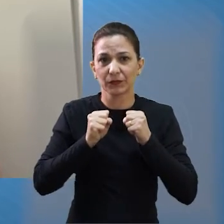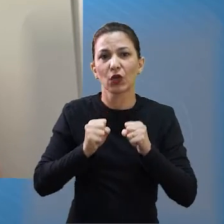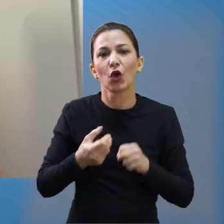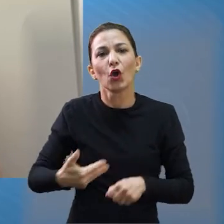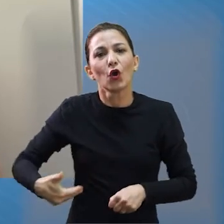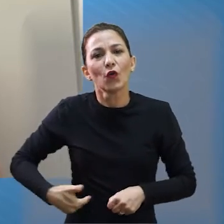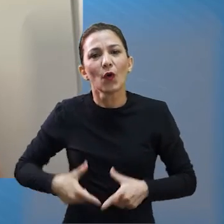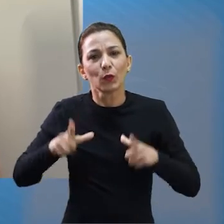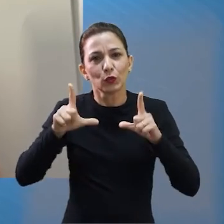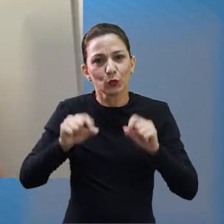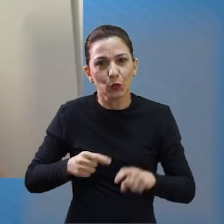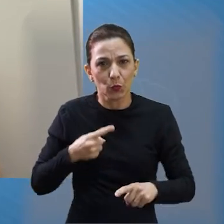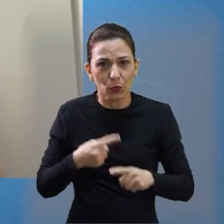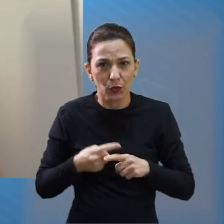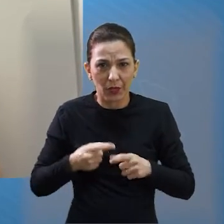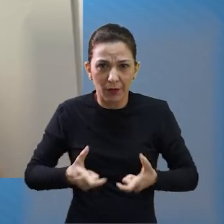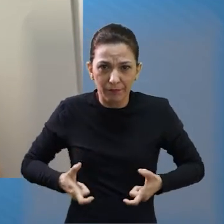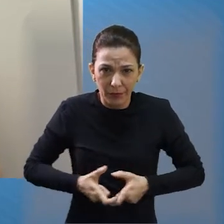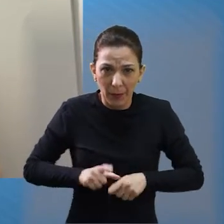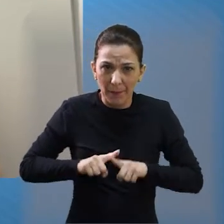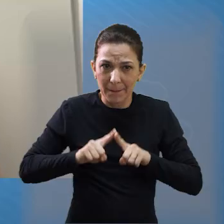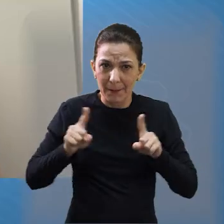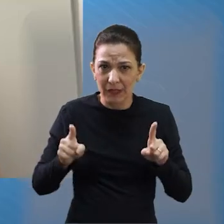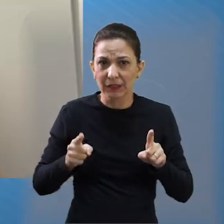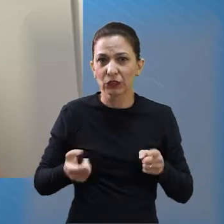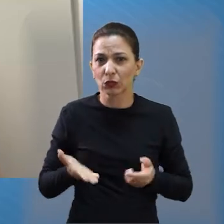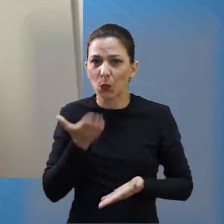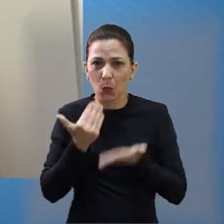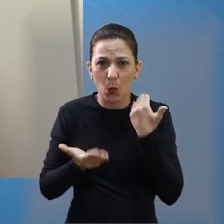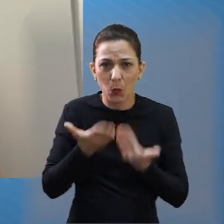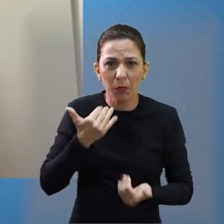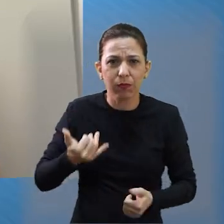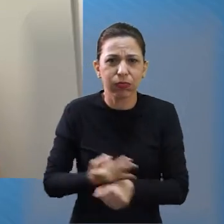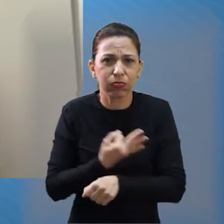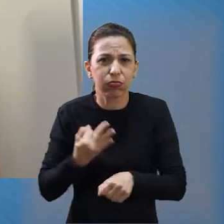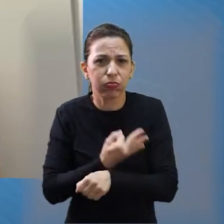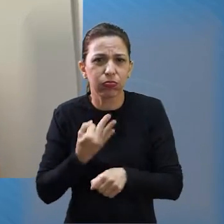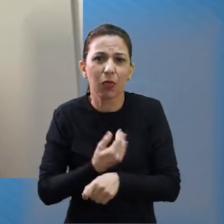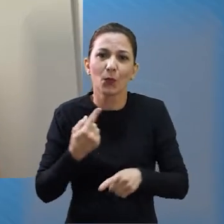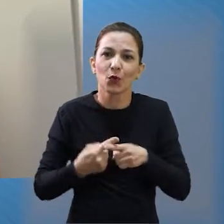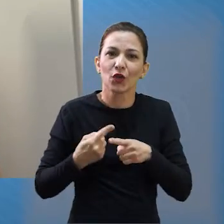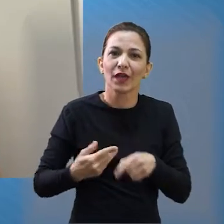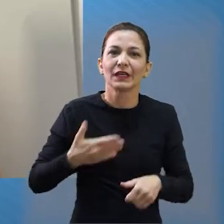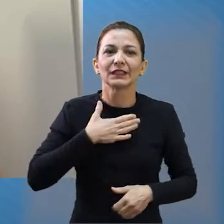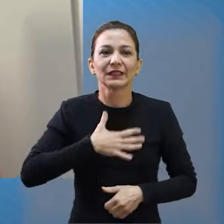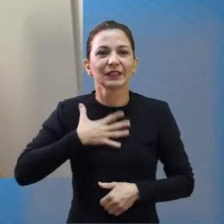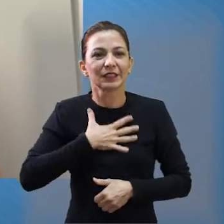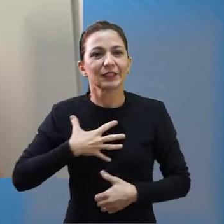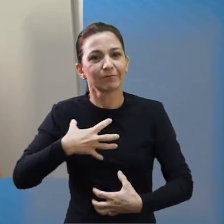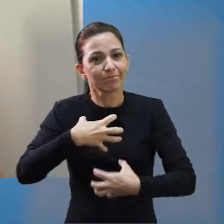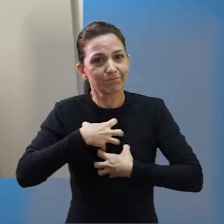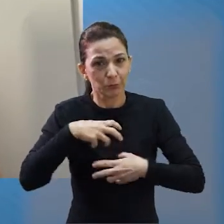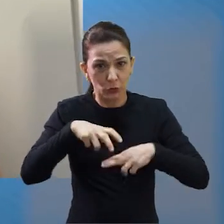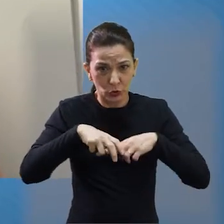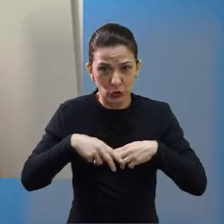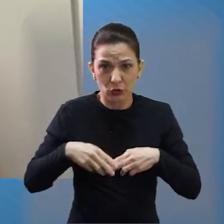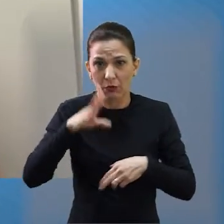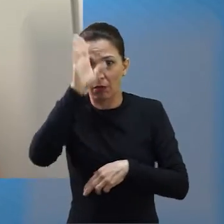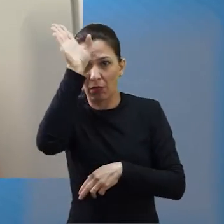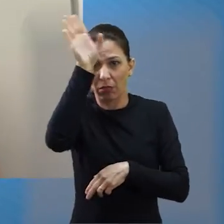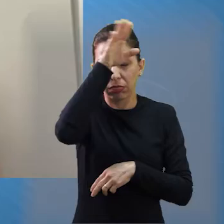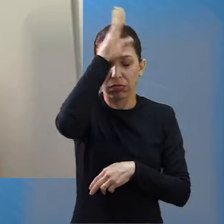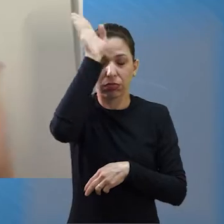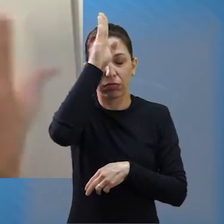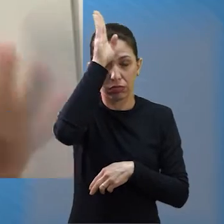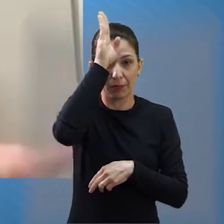fica pequeno, ele não consegue mesmo, além da fome reduzida, mas muitas vezes é uma compulsão, que aí não tem a ver com a sensação